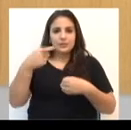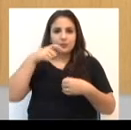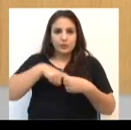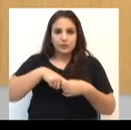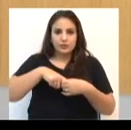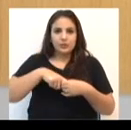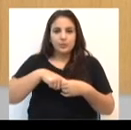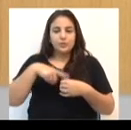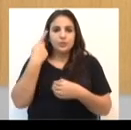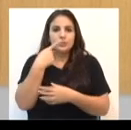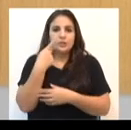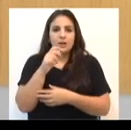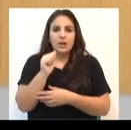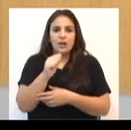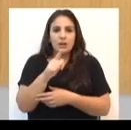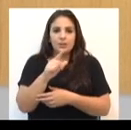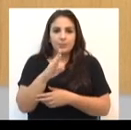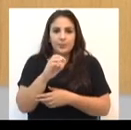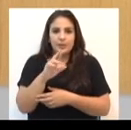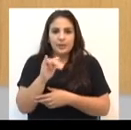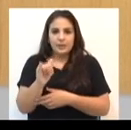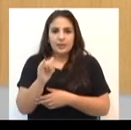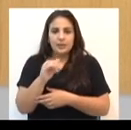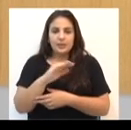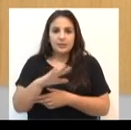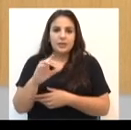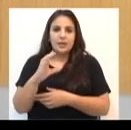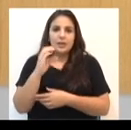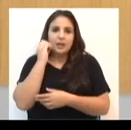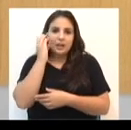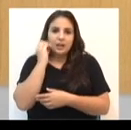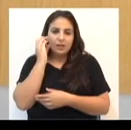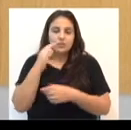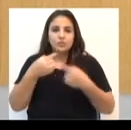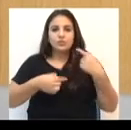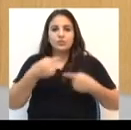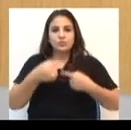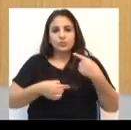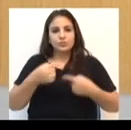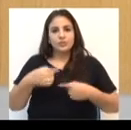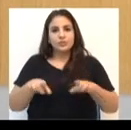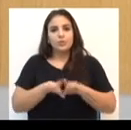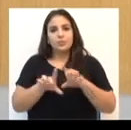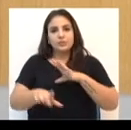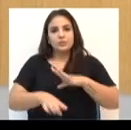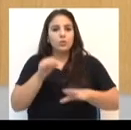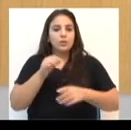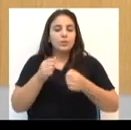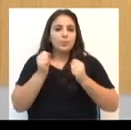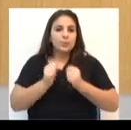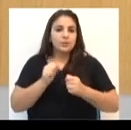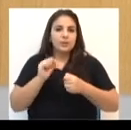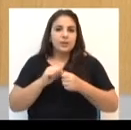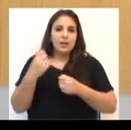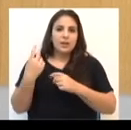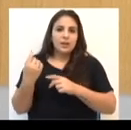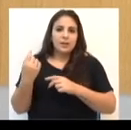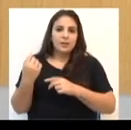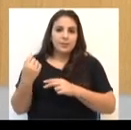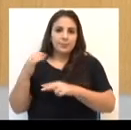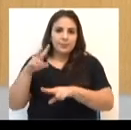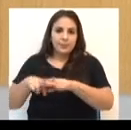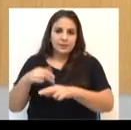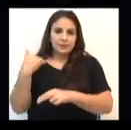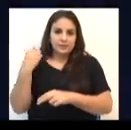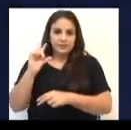e retorna com os vereadores Alberi Grando e Cláudia Furlaneto, debatendo uma alternativa para a redução da